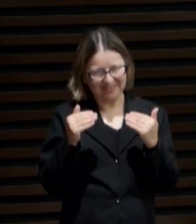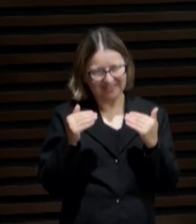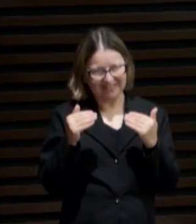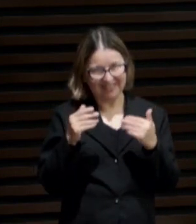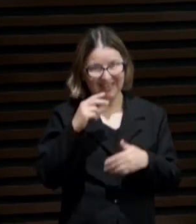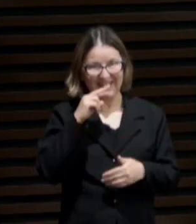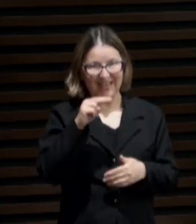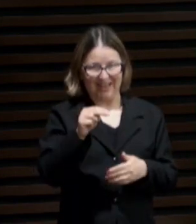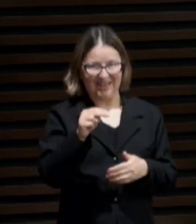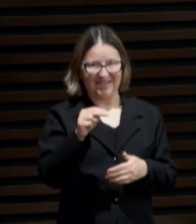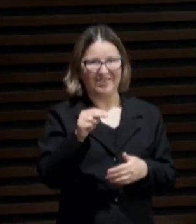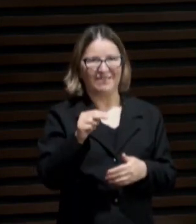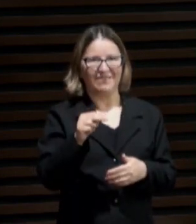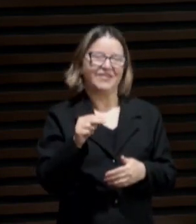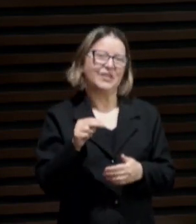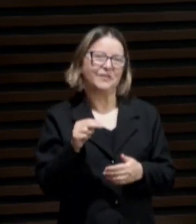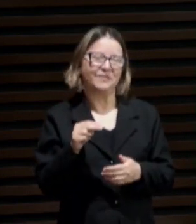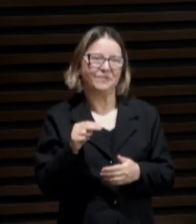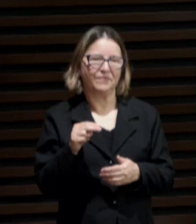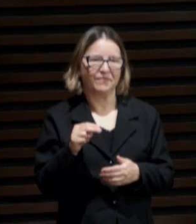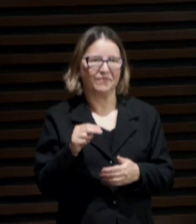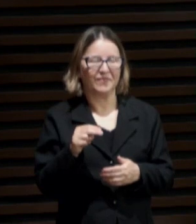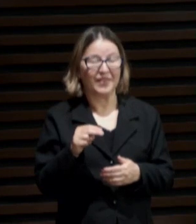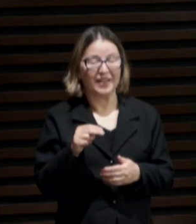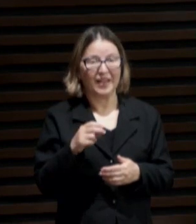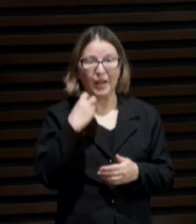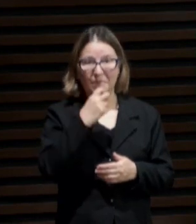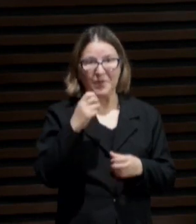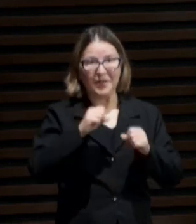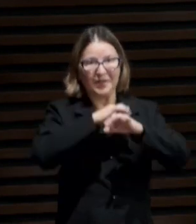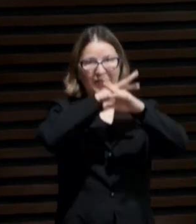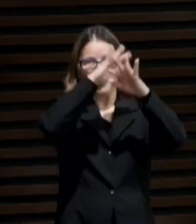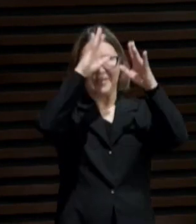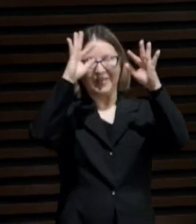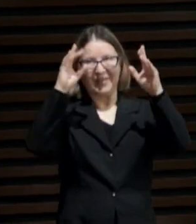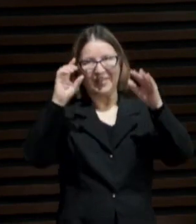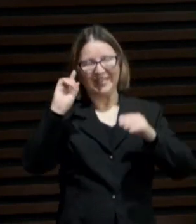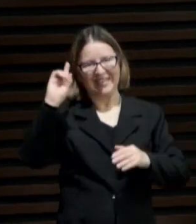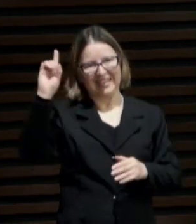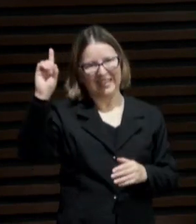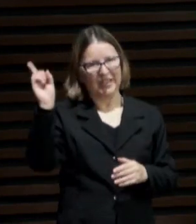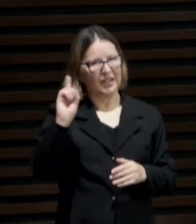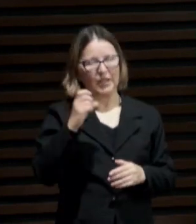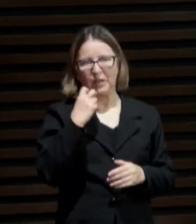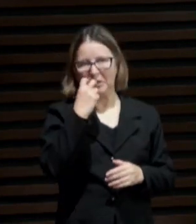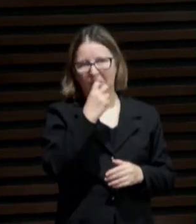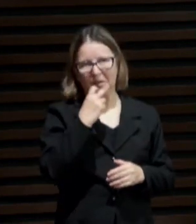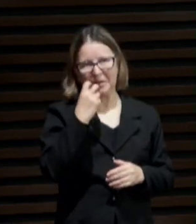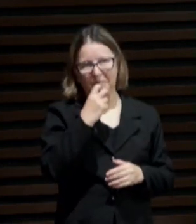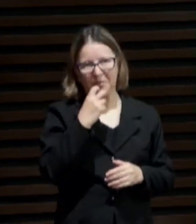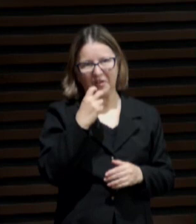língua de erudito, uma boca que glorifique o nome do Senhor, e não uma boca